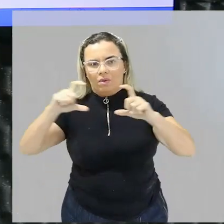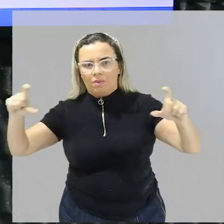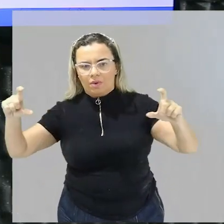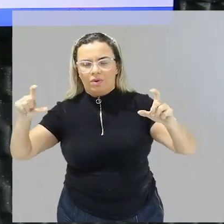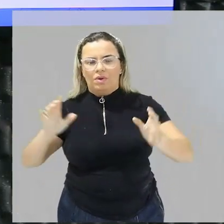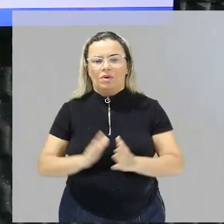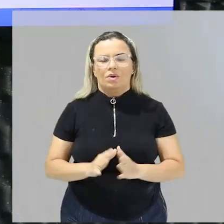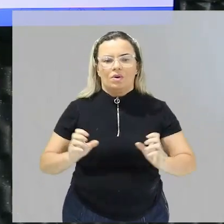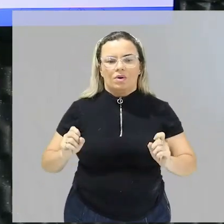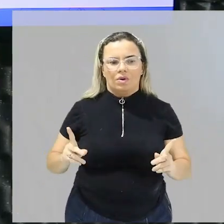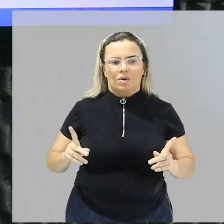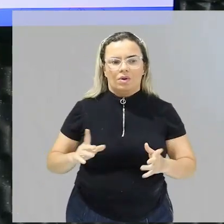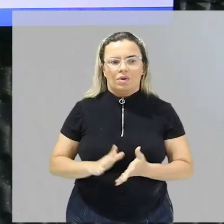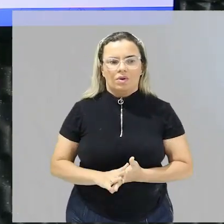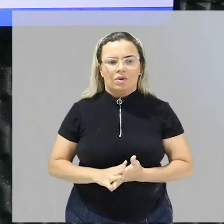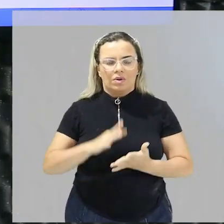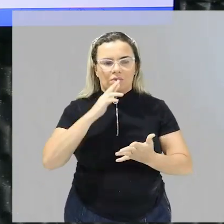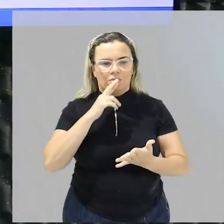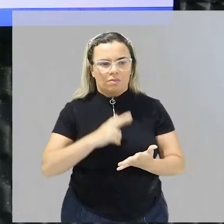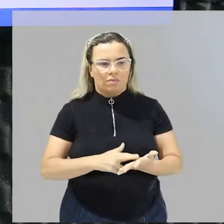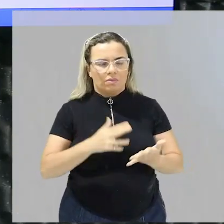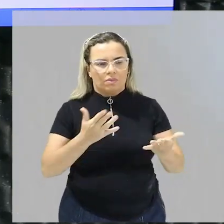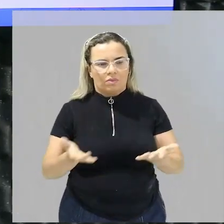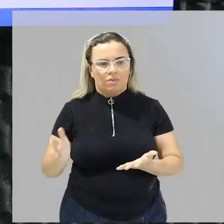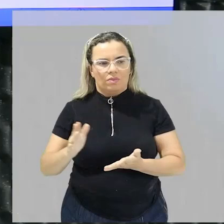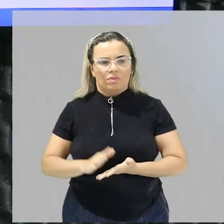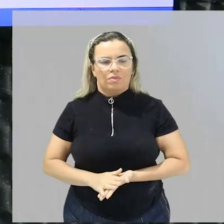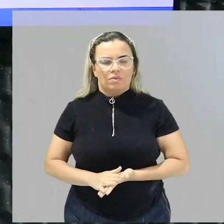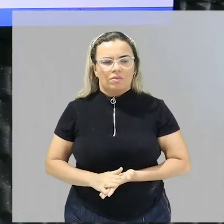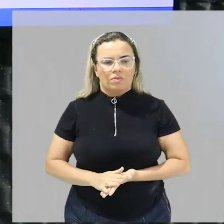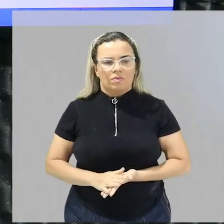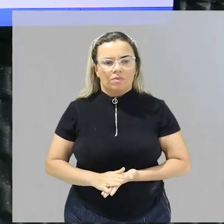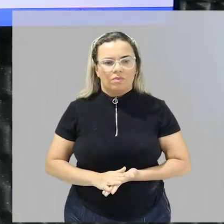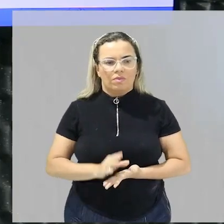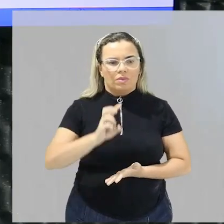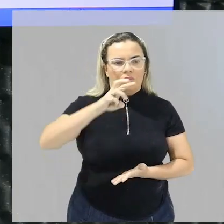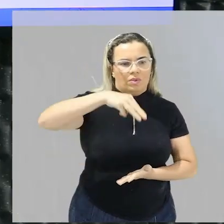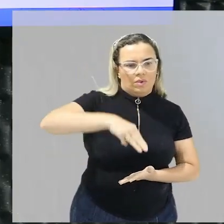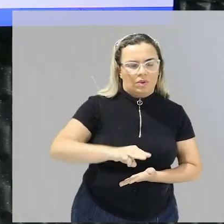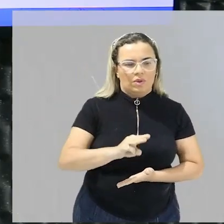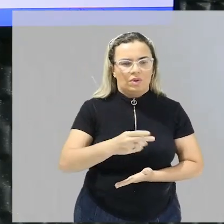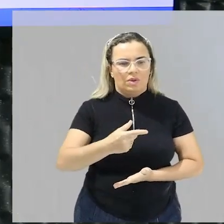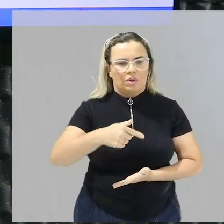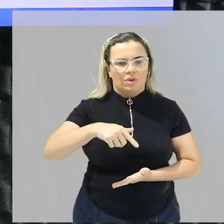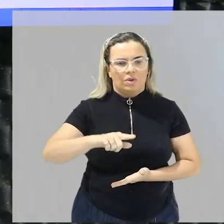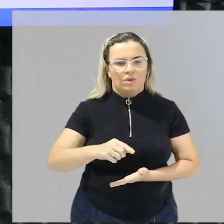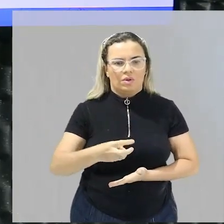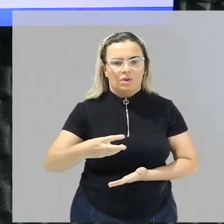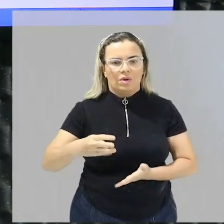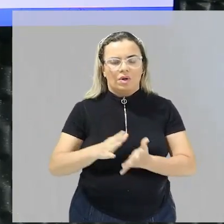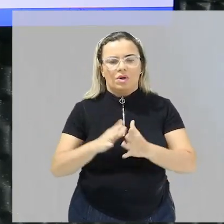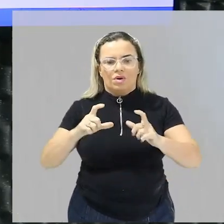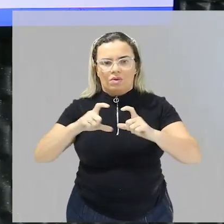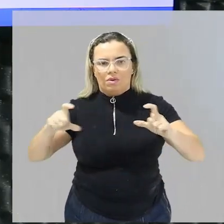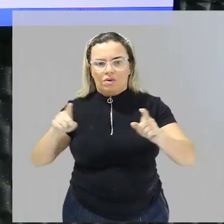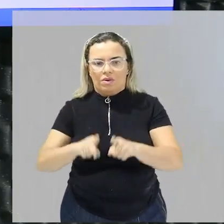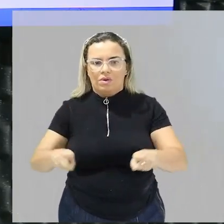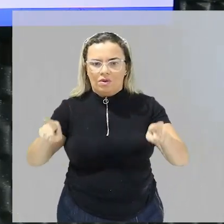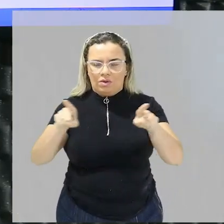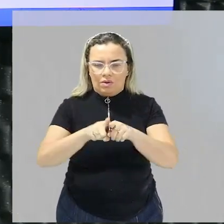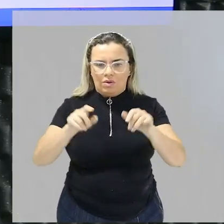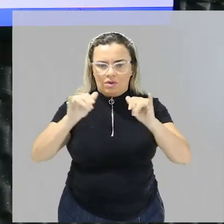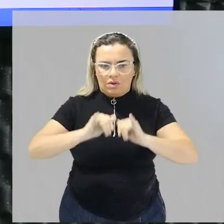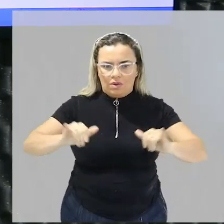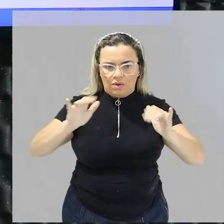fórmula, tá? Então, aqui, ó, como eu te disse, ele deu o MW, a fórmula também, então eu já começo fazendo